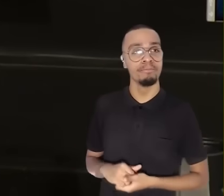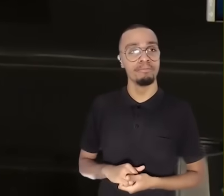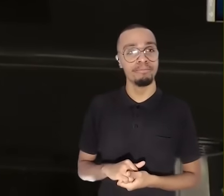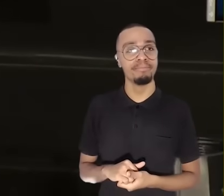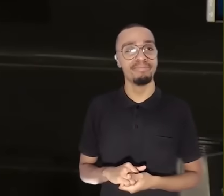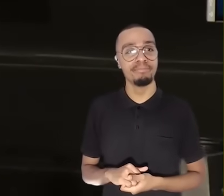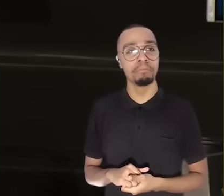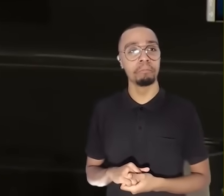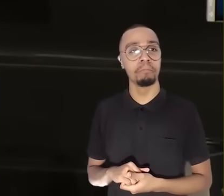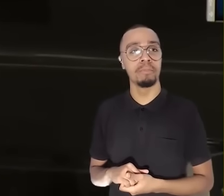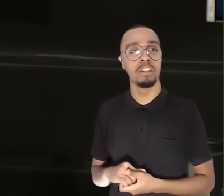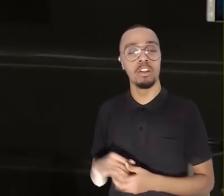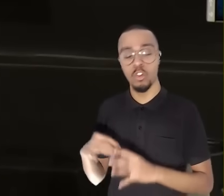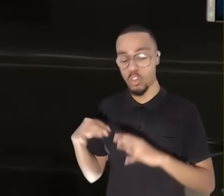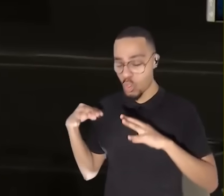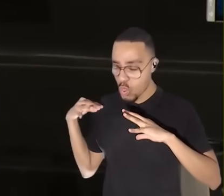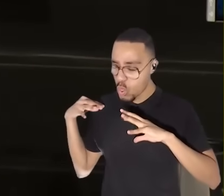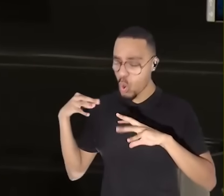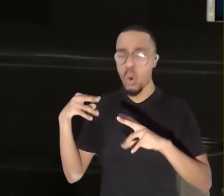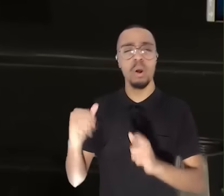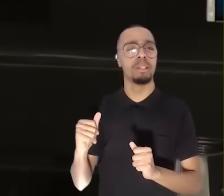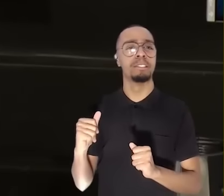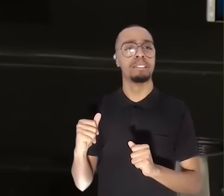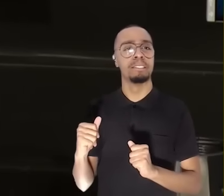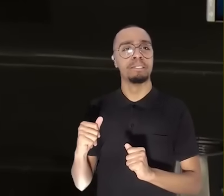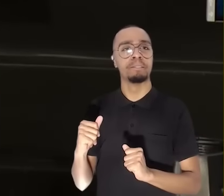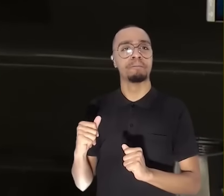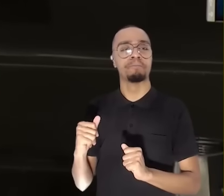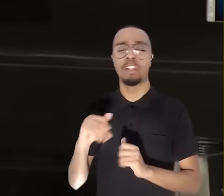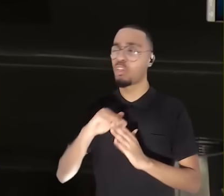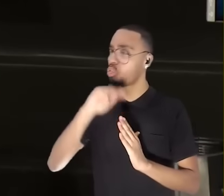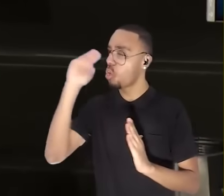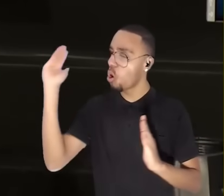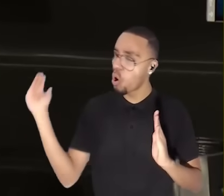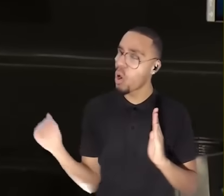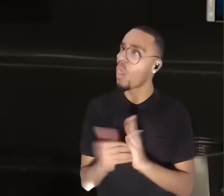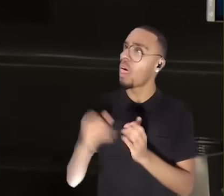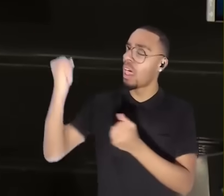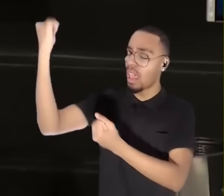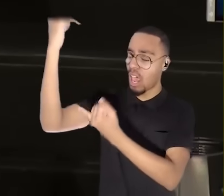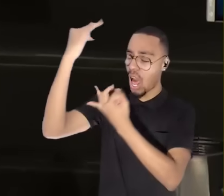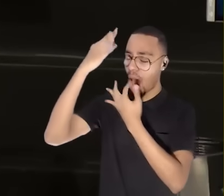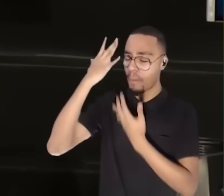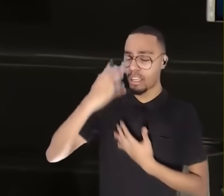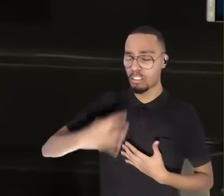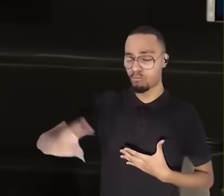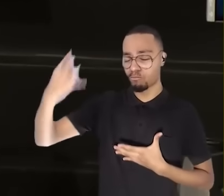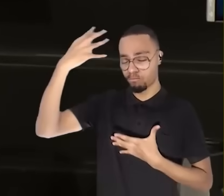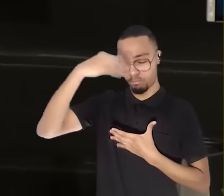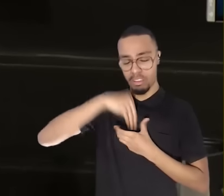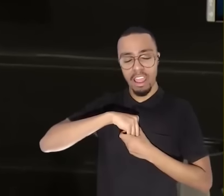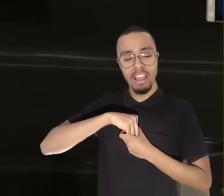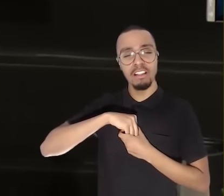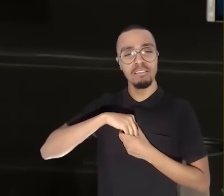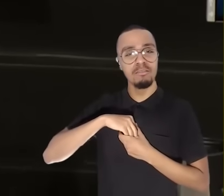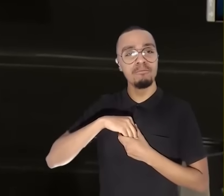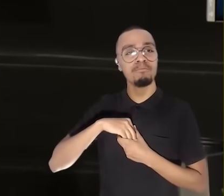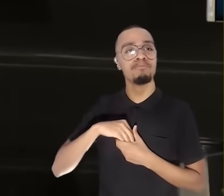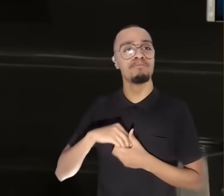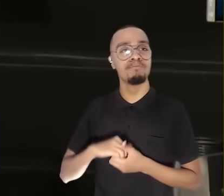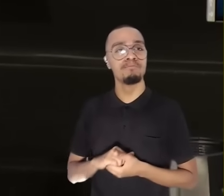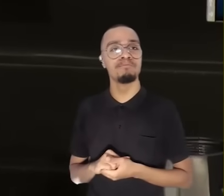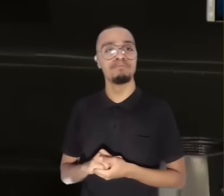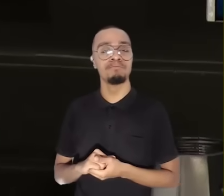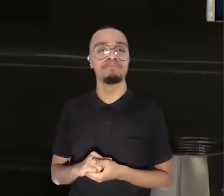abençoou com todas as bênçãos espirituais nas regiões